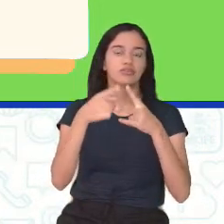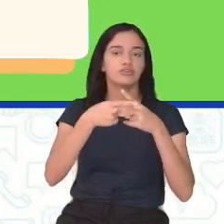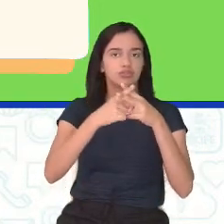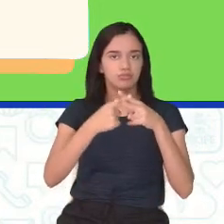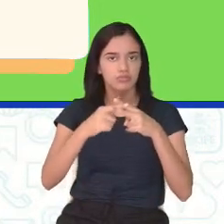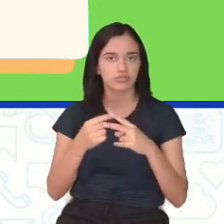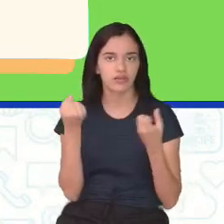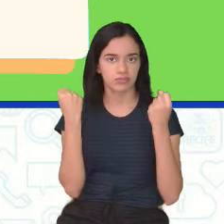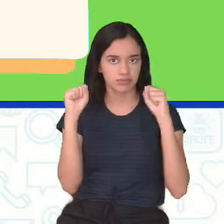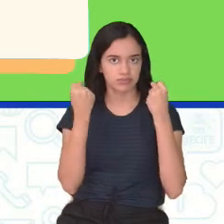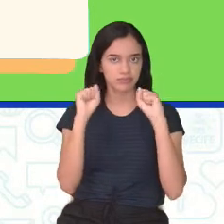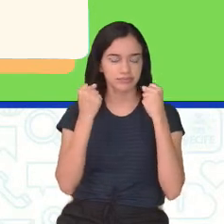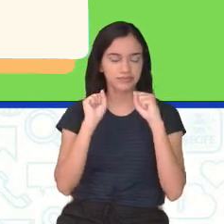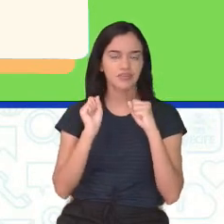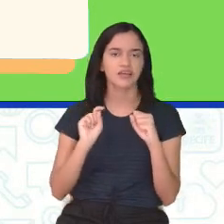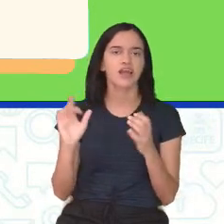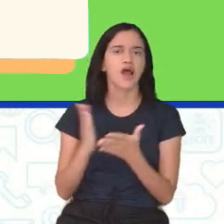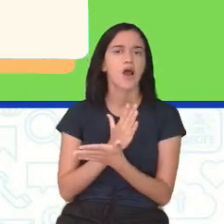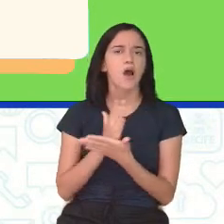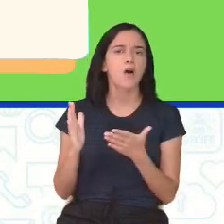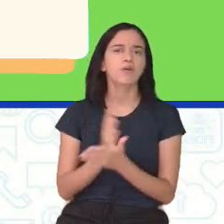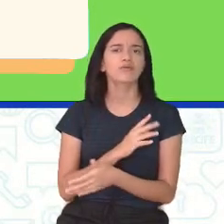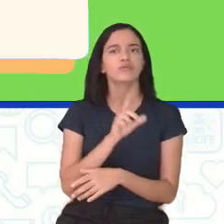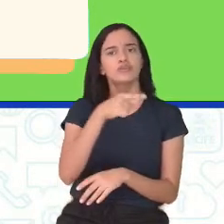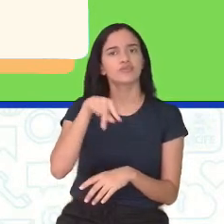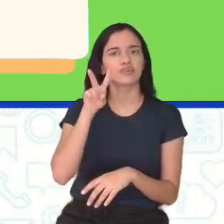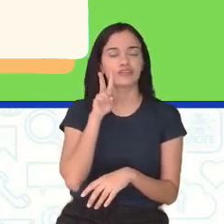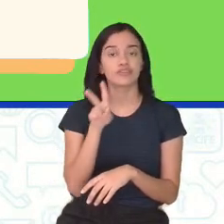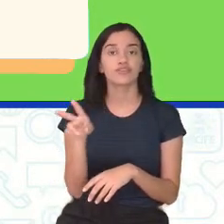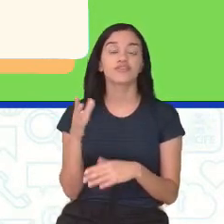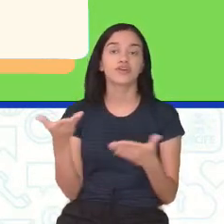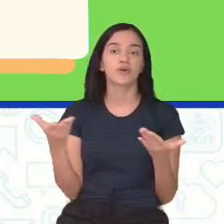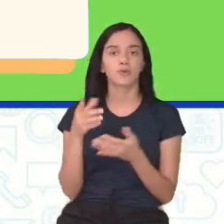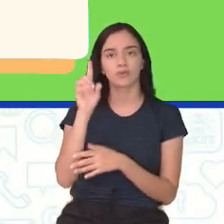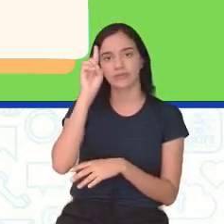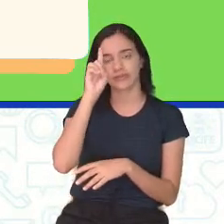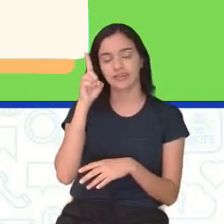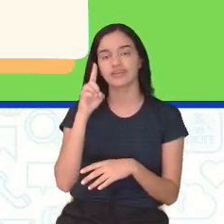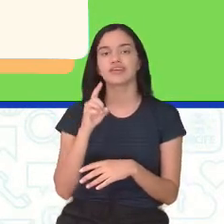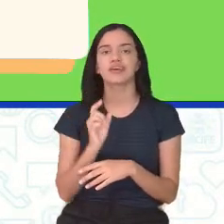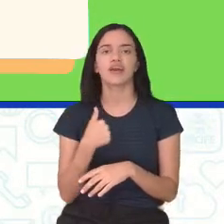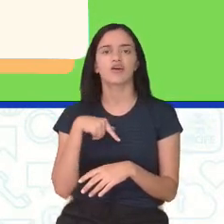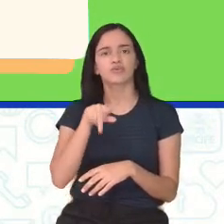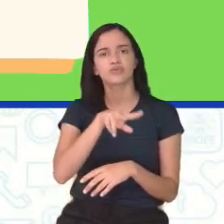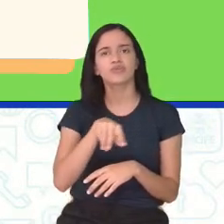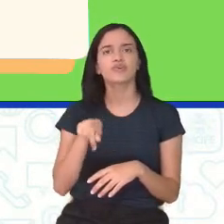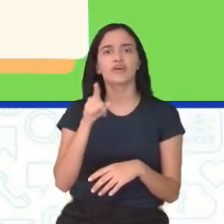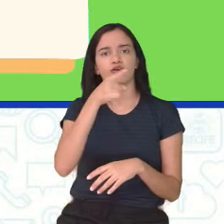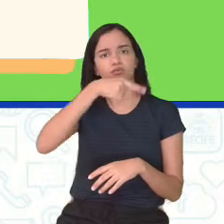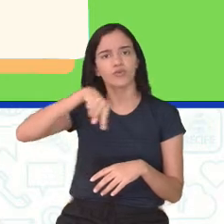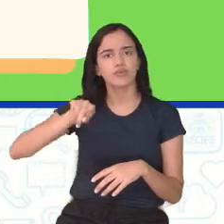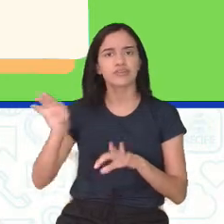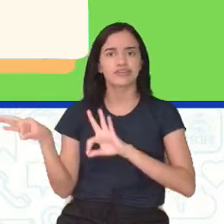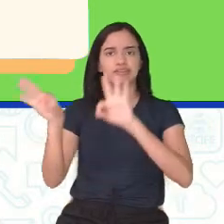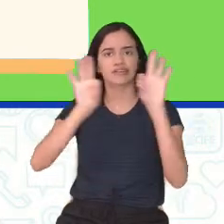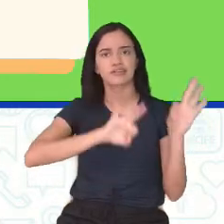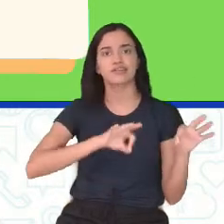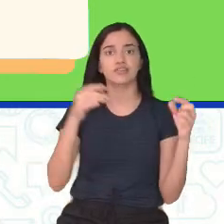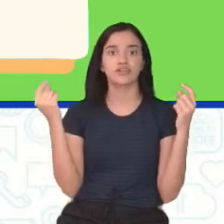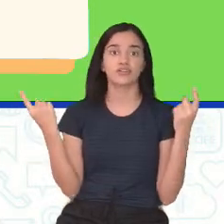né? Que é o que alguns deles que vocês veem hoje em dia aí quando assistem às competições, né?